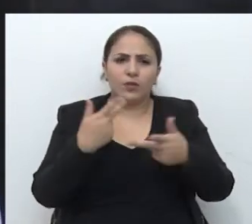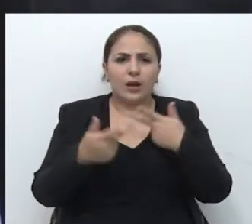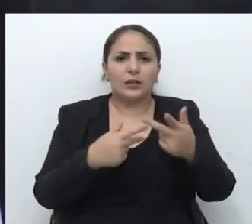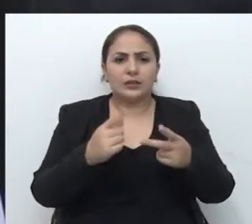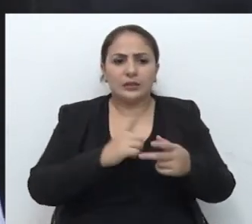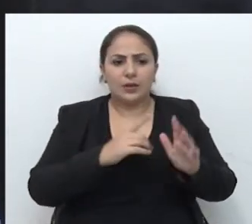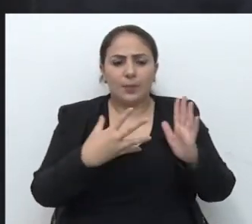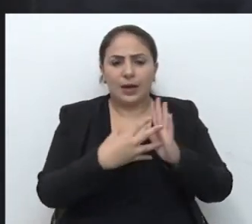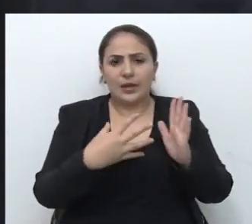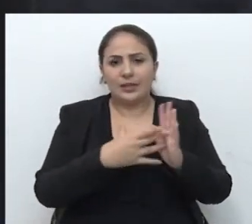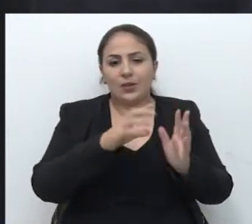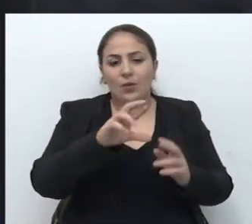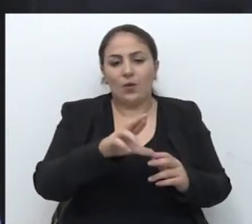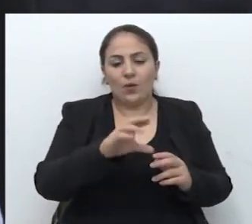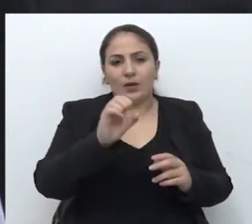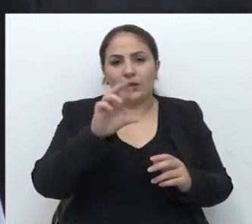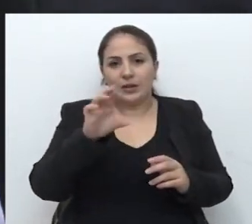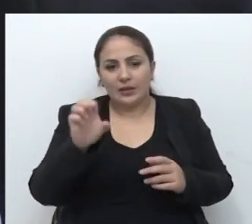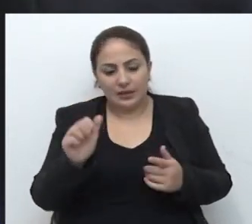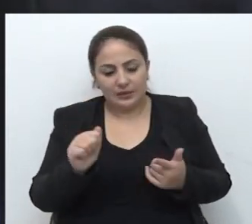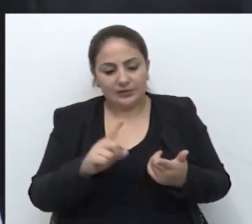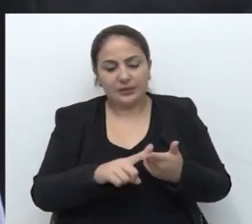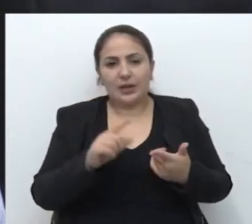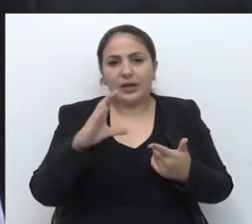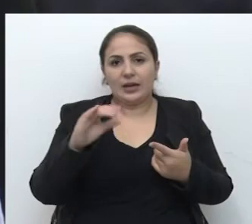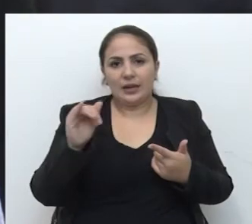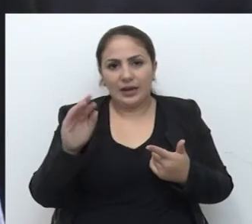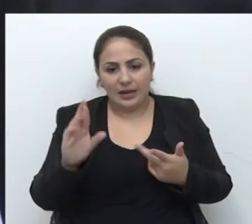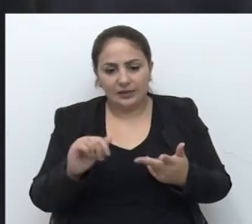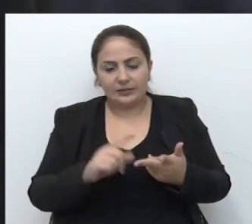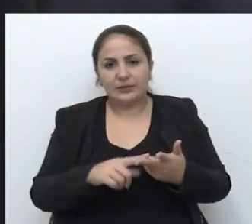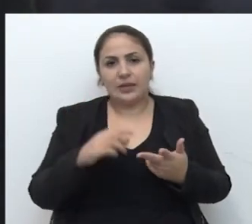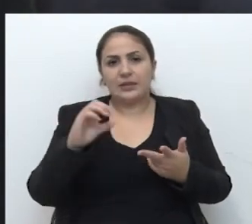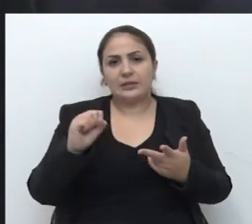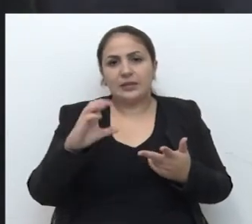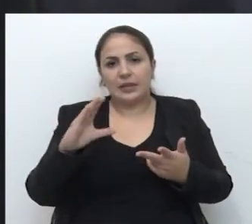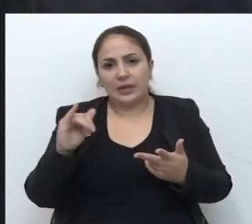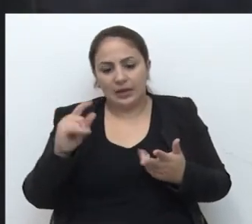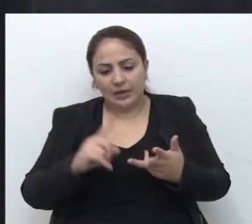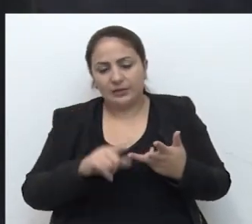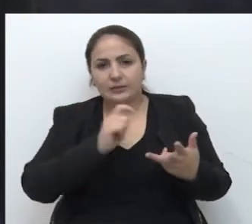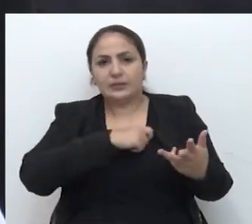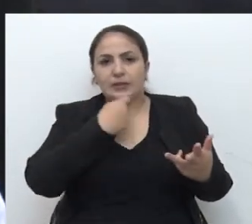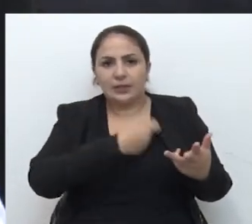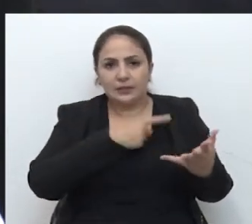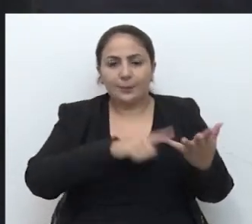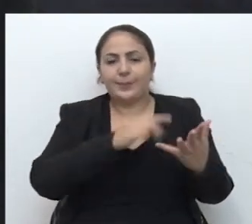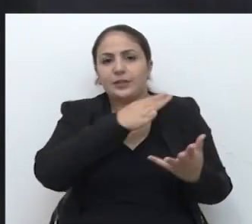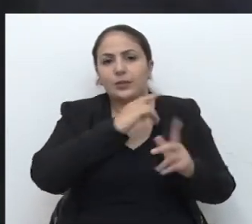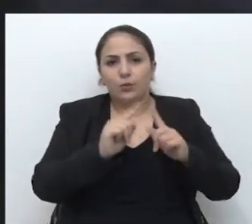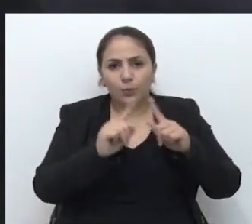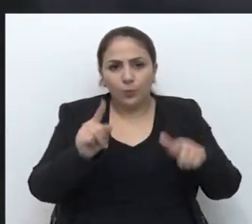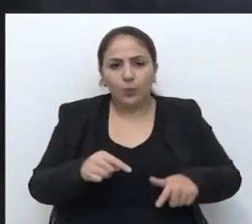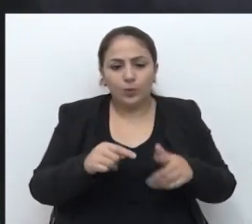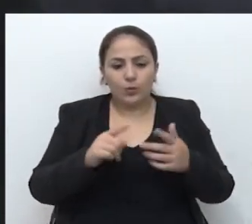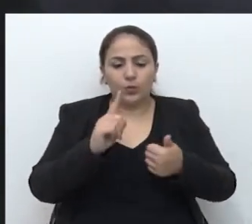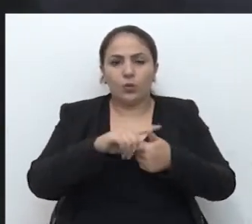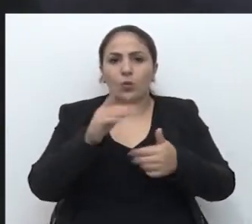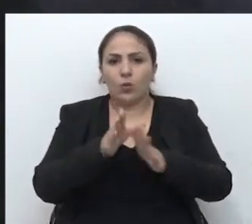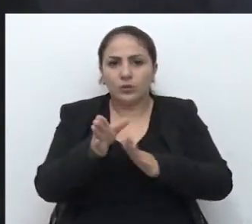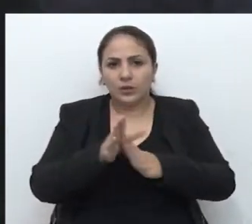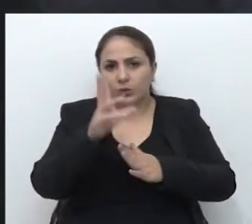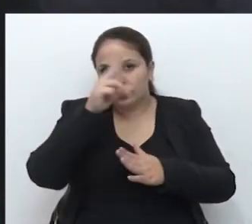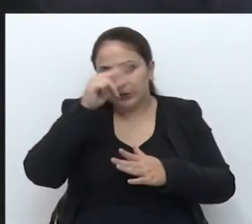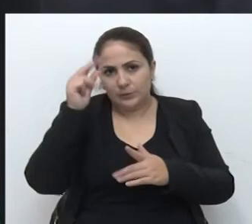proteção em Passo Fundo elogiável, CREAS, CRAS, SENCAS, Ministério Público, Delegacia, Conselho Municipal do Idoso,